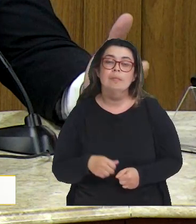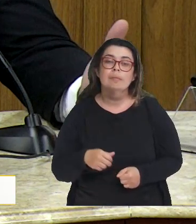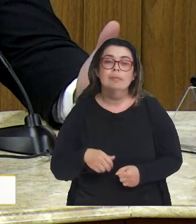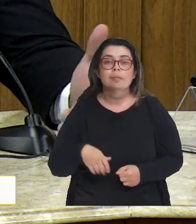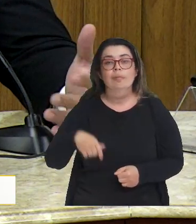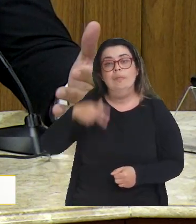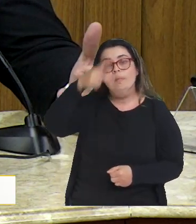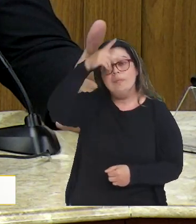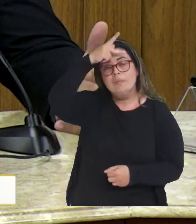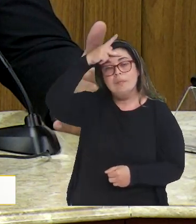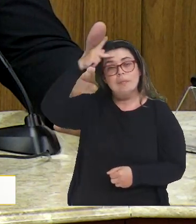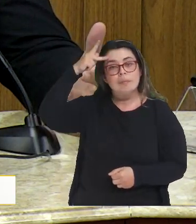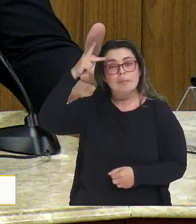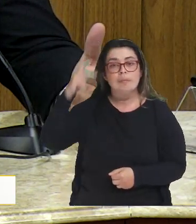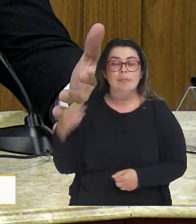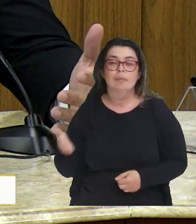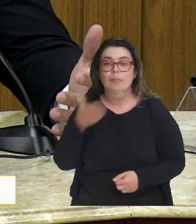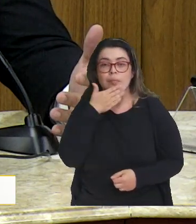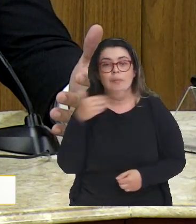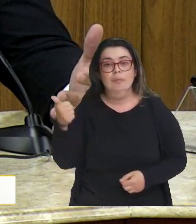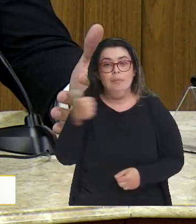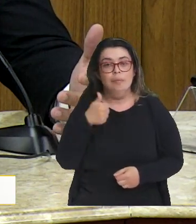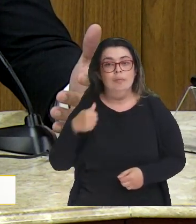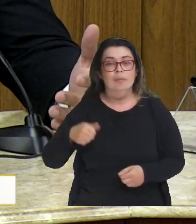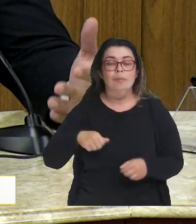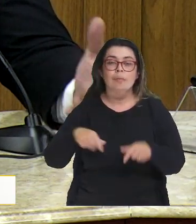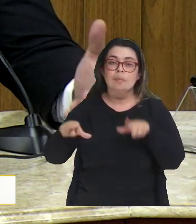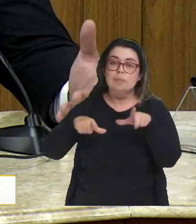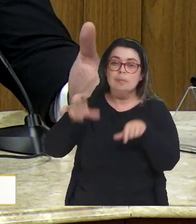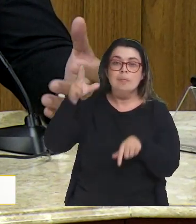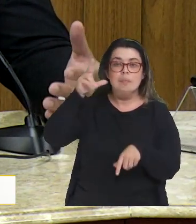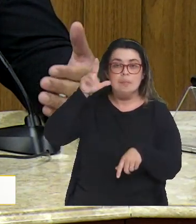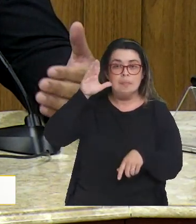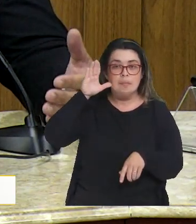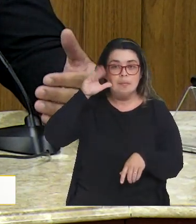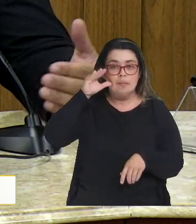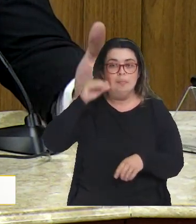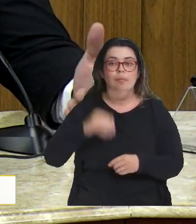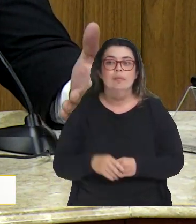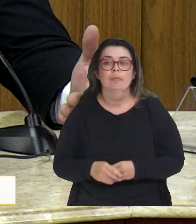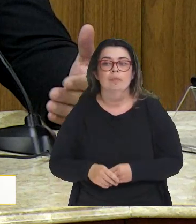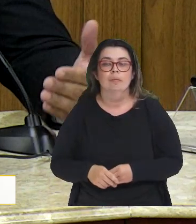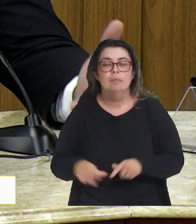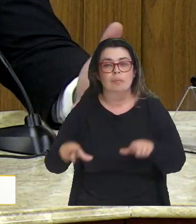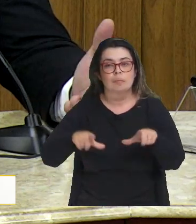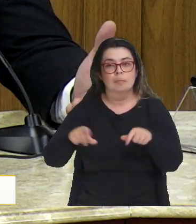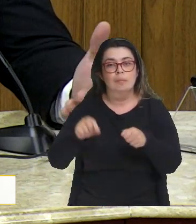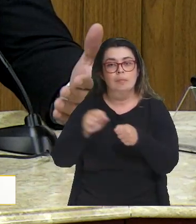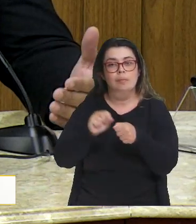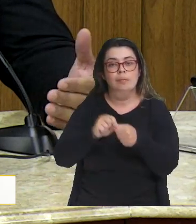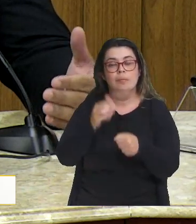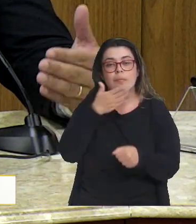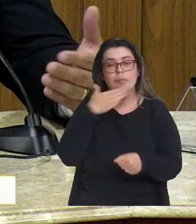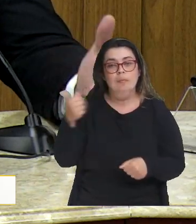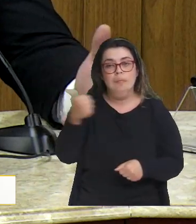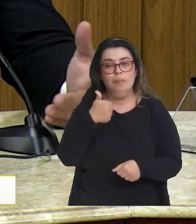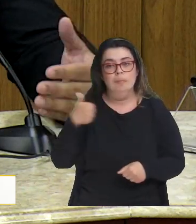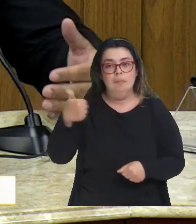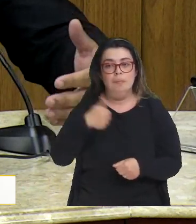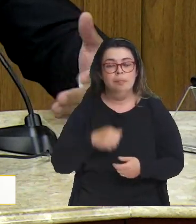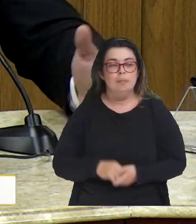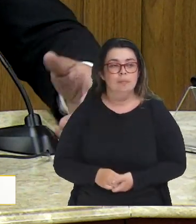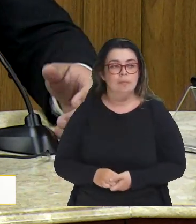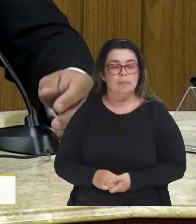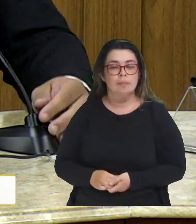melhores condições de trabalho para os nossos servidores, para que o serviço público seja realizado de melhor forma possível, com os veículos,